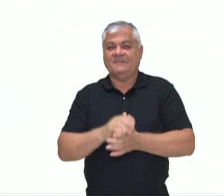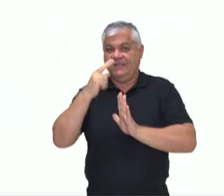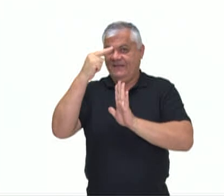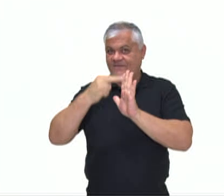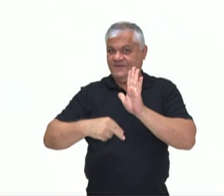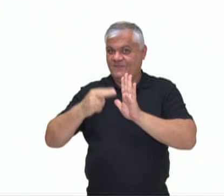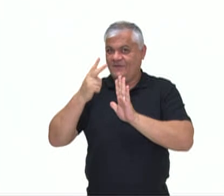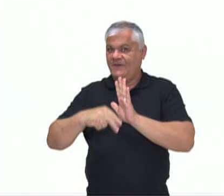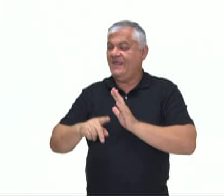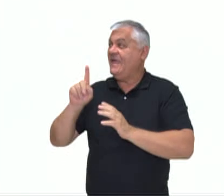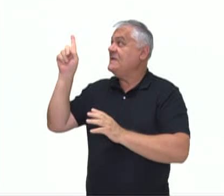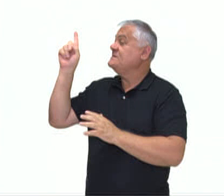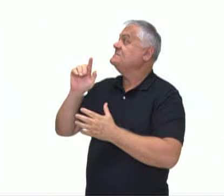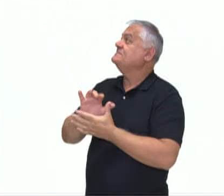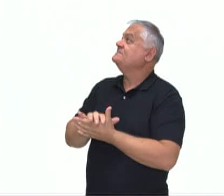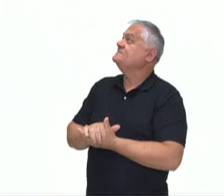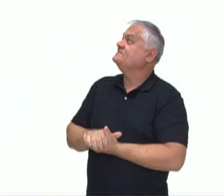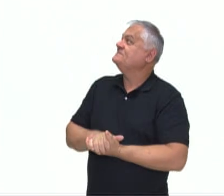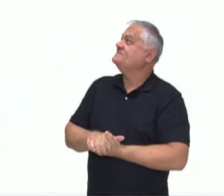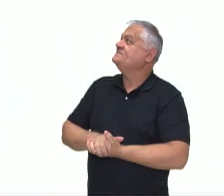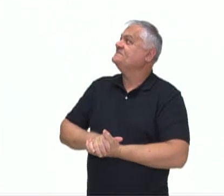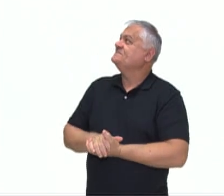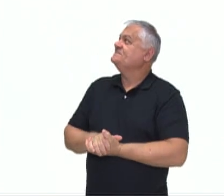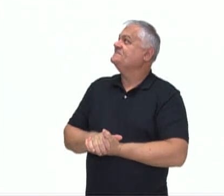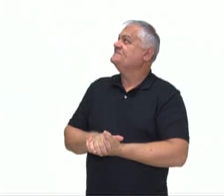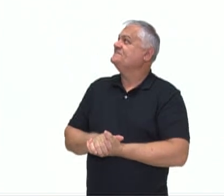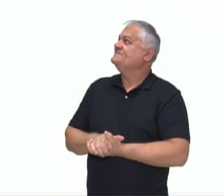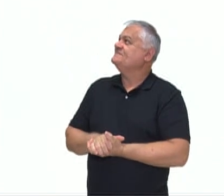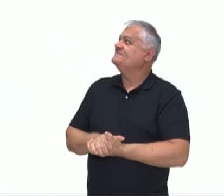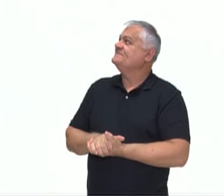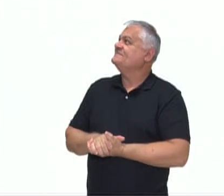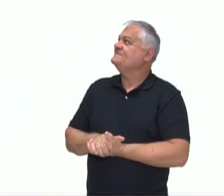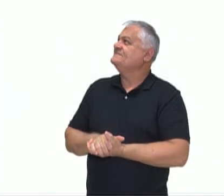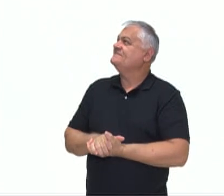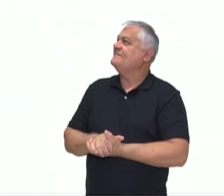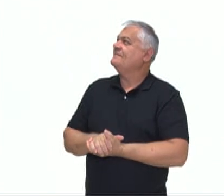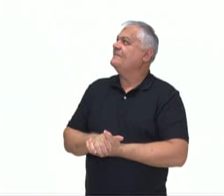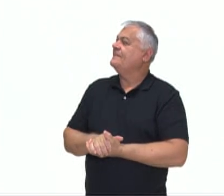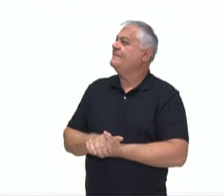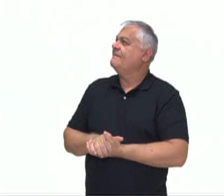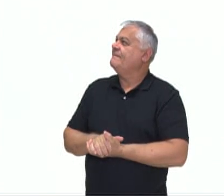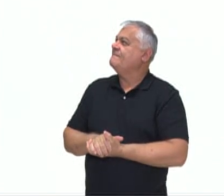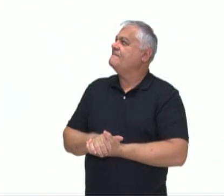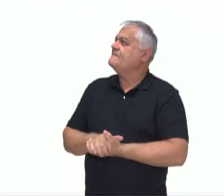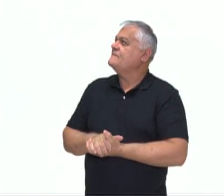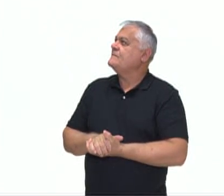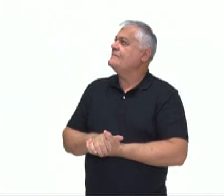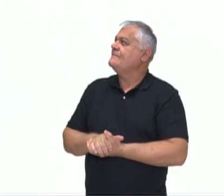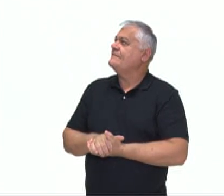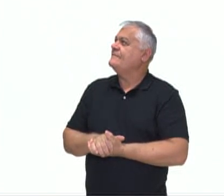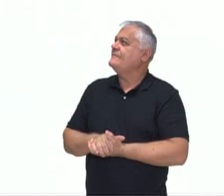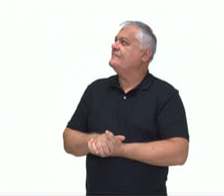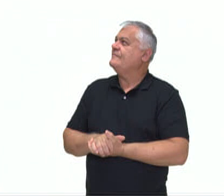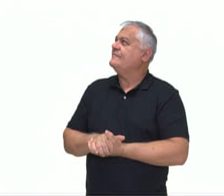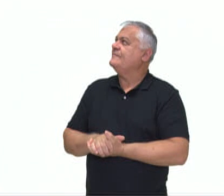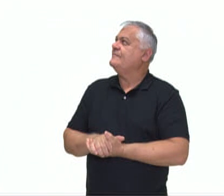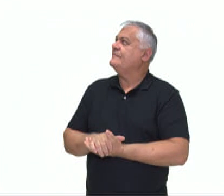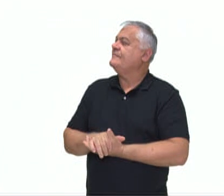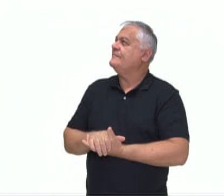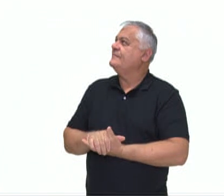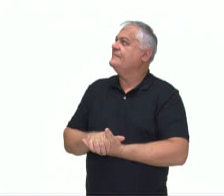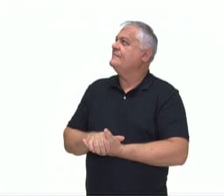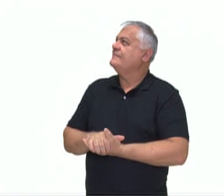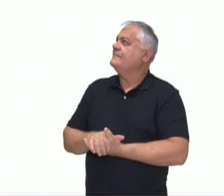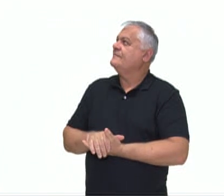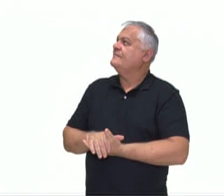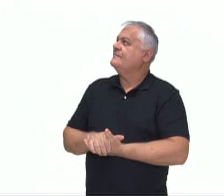are a boy, make a big noise. Play in the street, gonna be a big man someday. You got mud on